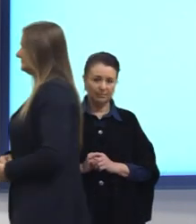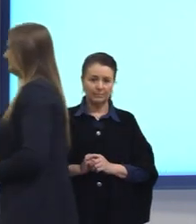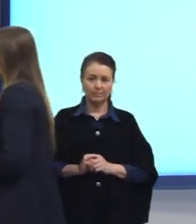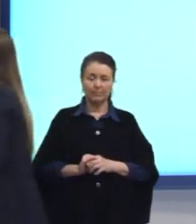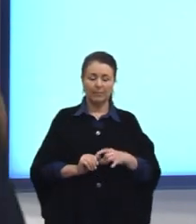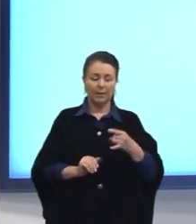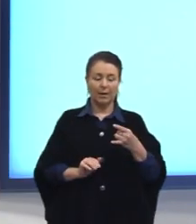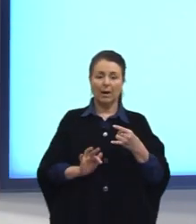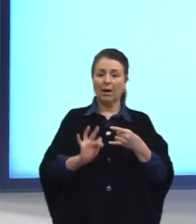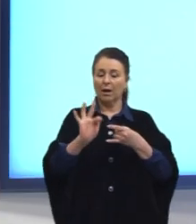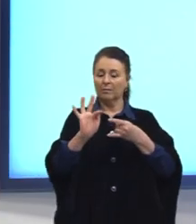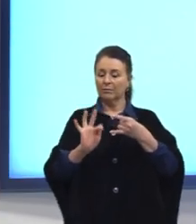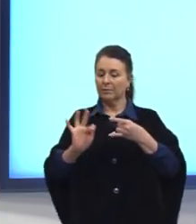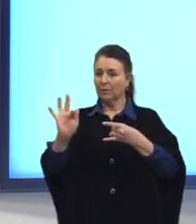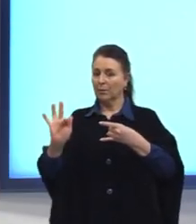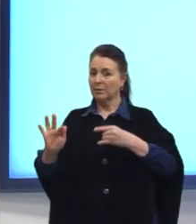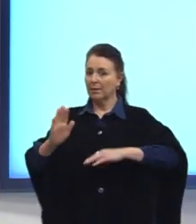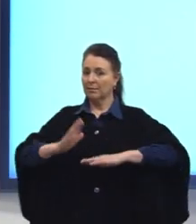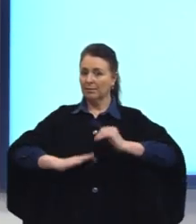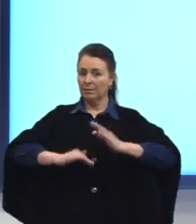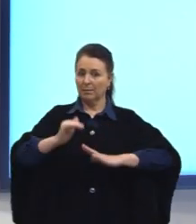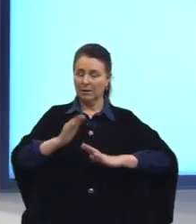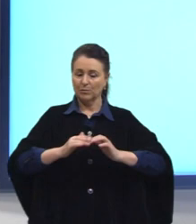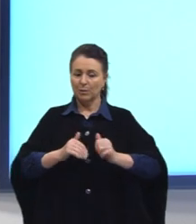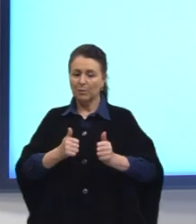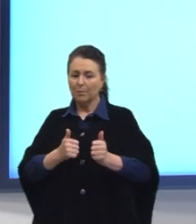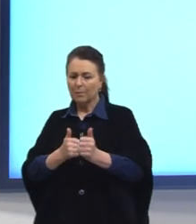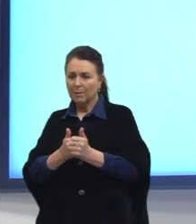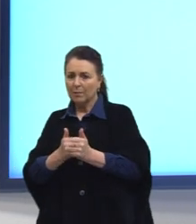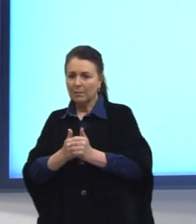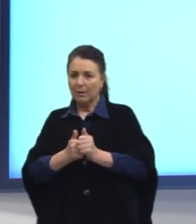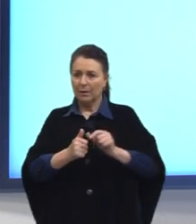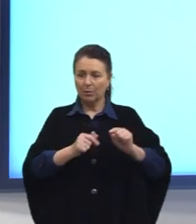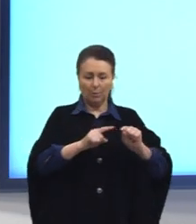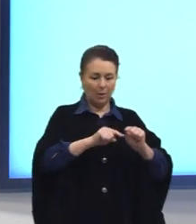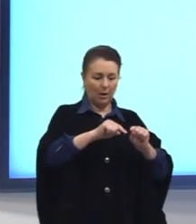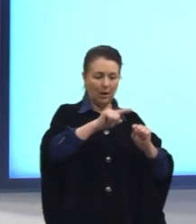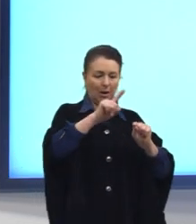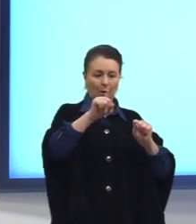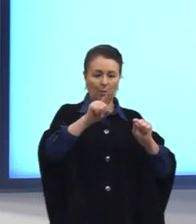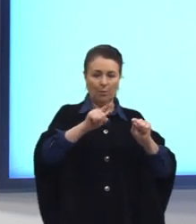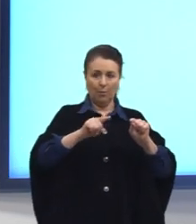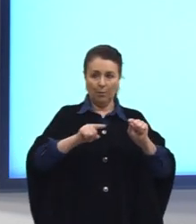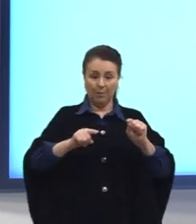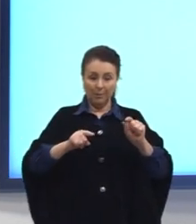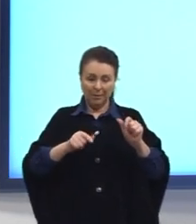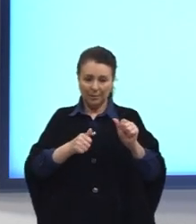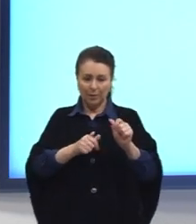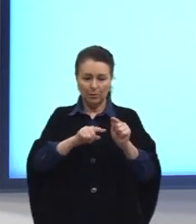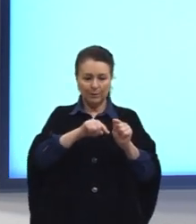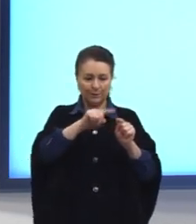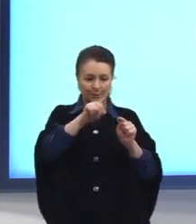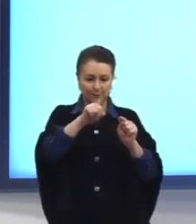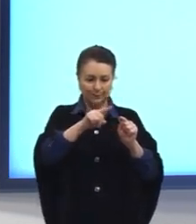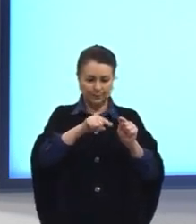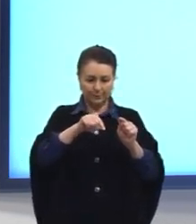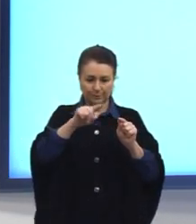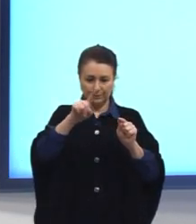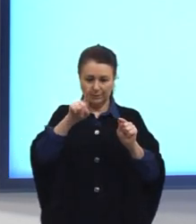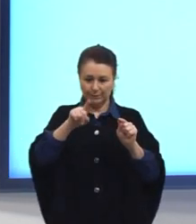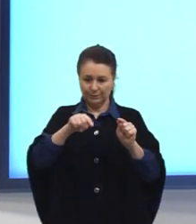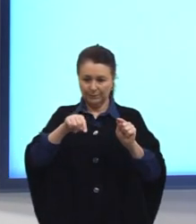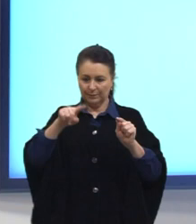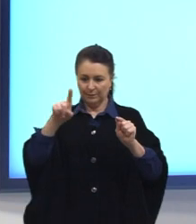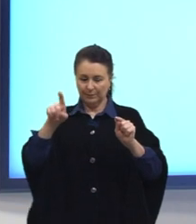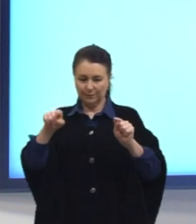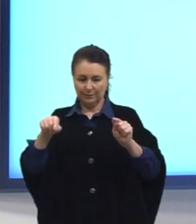a nossa frequência quanto mais próxima essa onda tiver né uma da outra maior vai ser a frequência tá então é assim que a gente